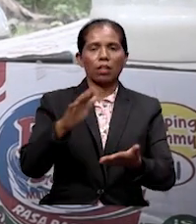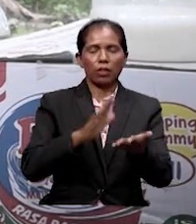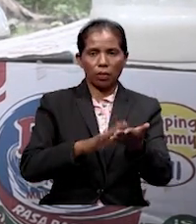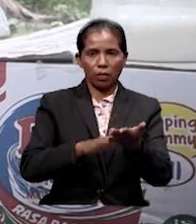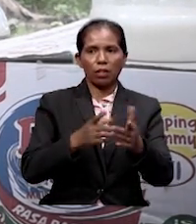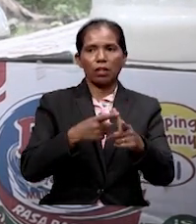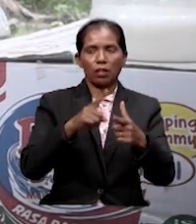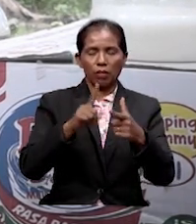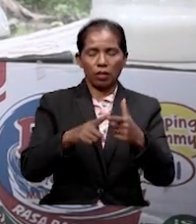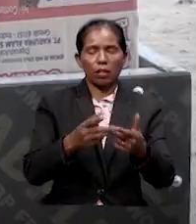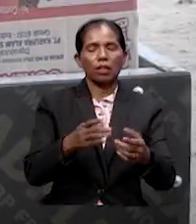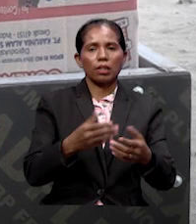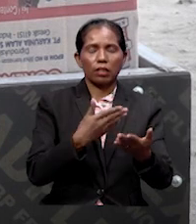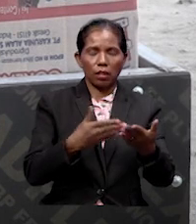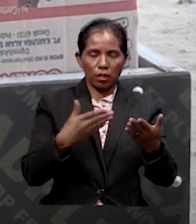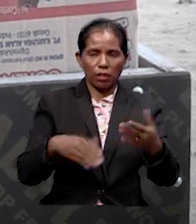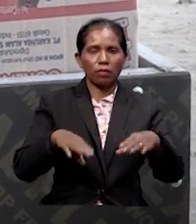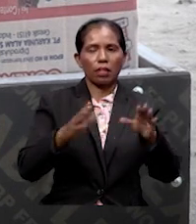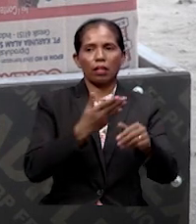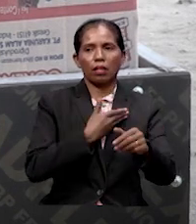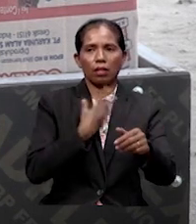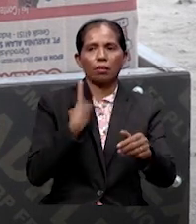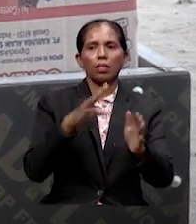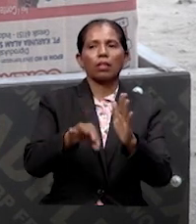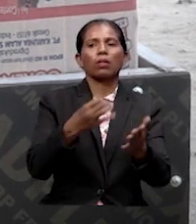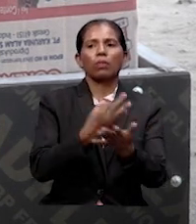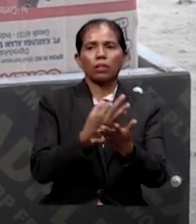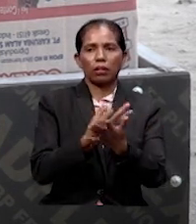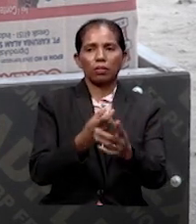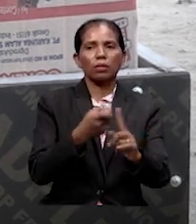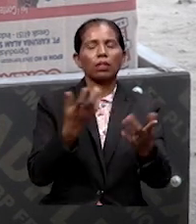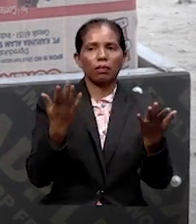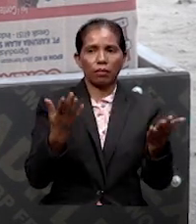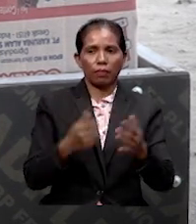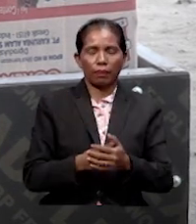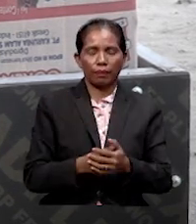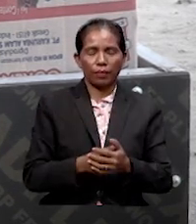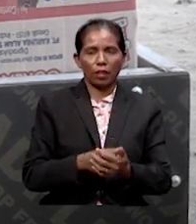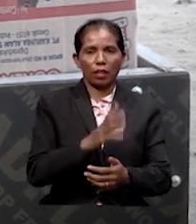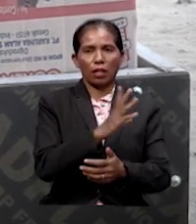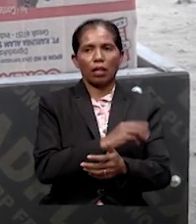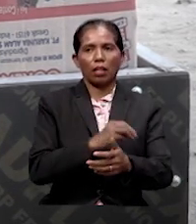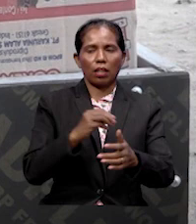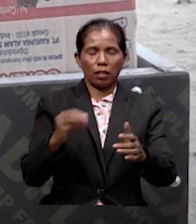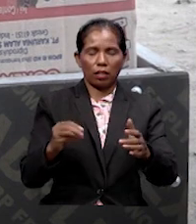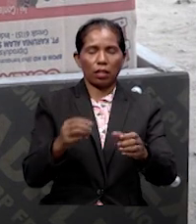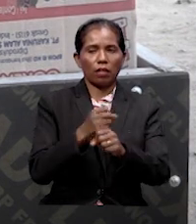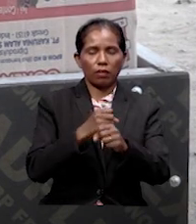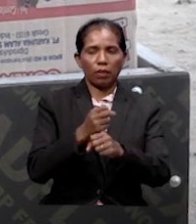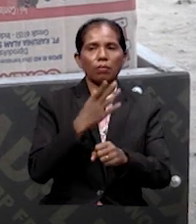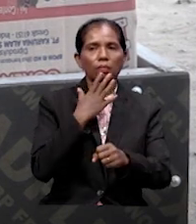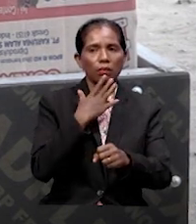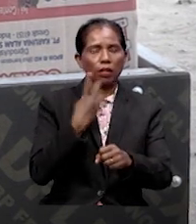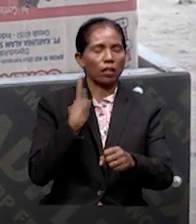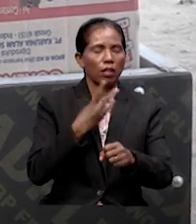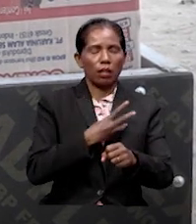depois sa ina foli sa ina sa ne. Nami o tetang untung us debe. Depois mas mider tayo sa ho cafe o mas mider ane foli ami untung lai haliu. Tama